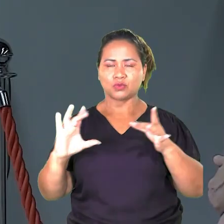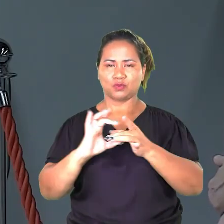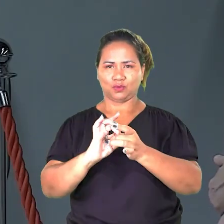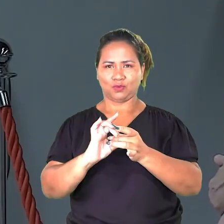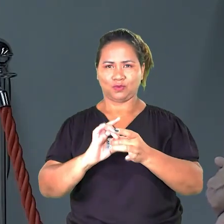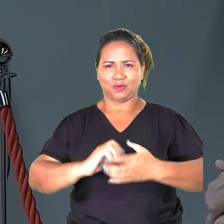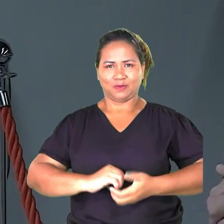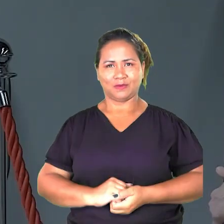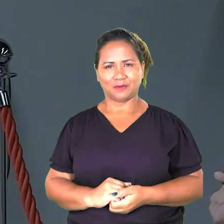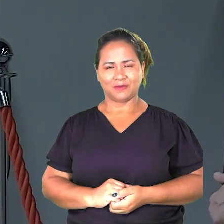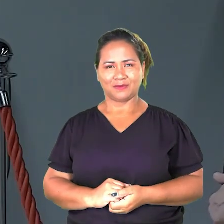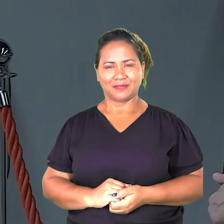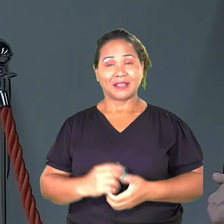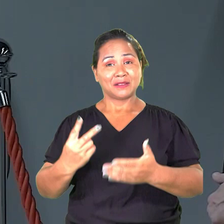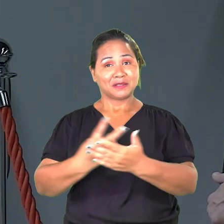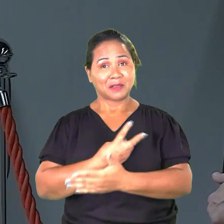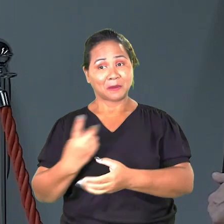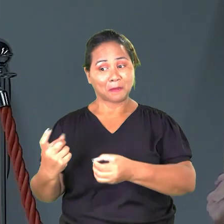Cortes,